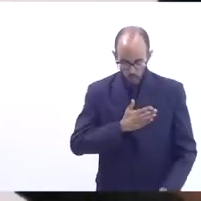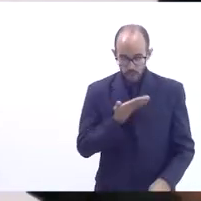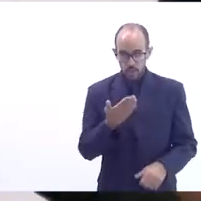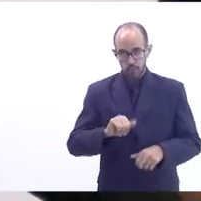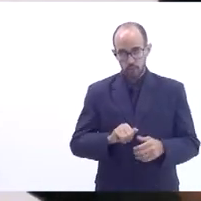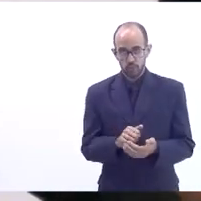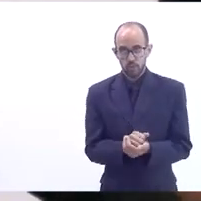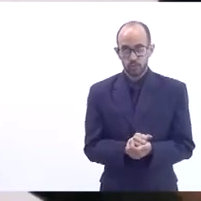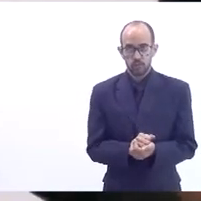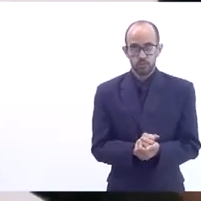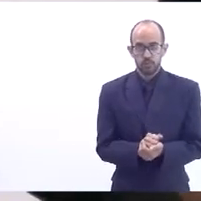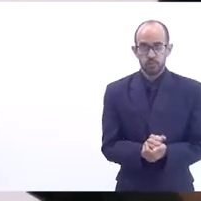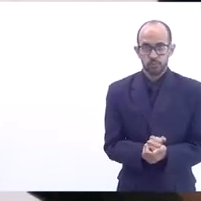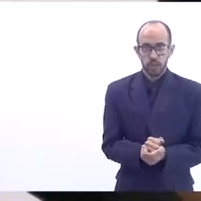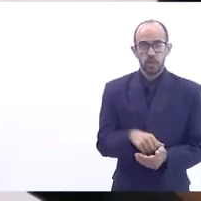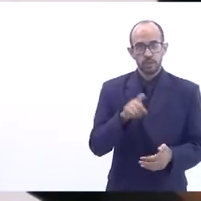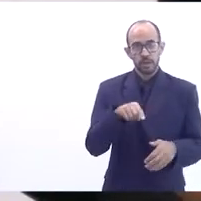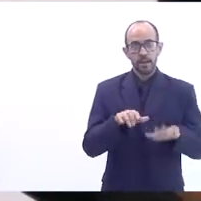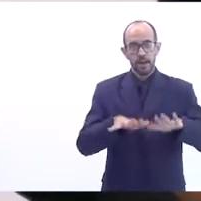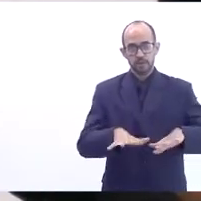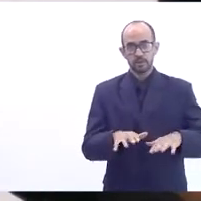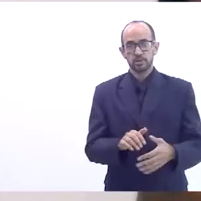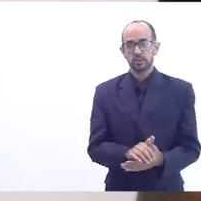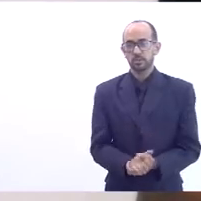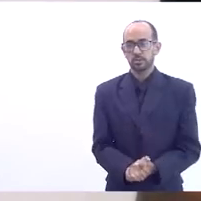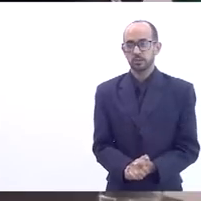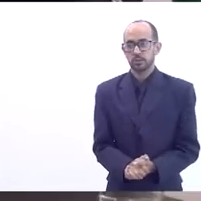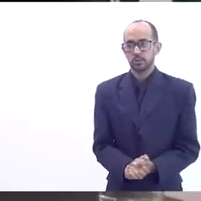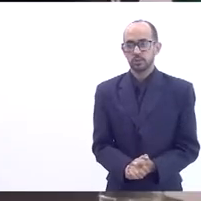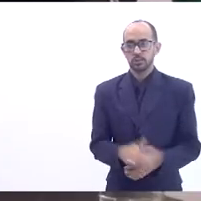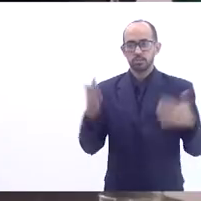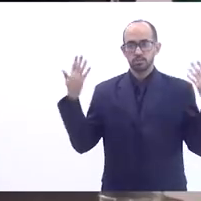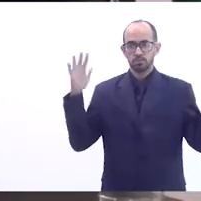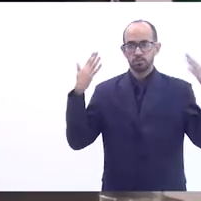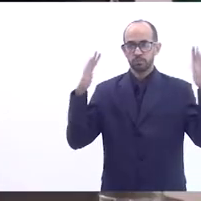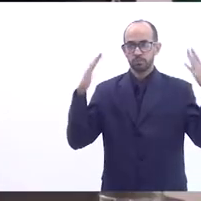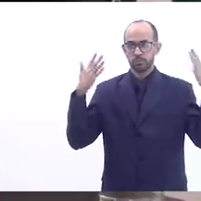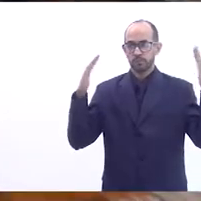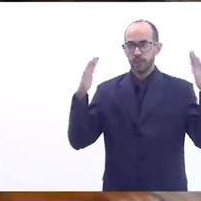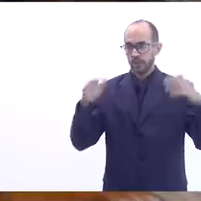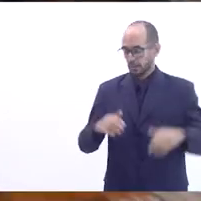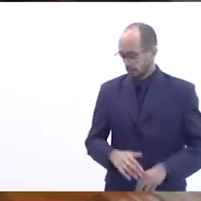né obscurantismo é isso gente Elias zaguetti